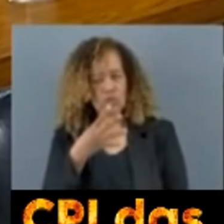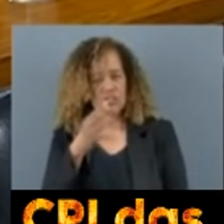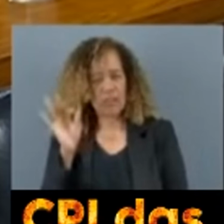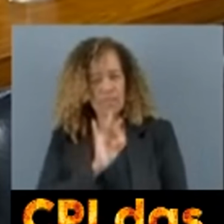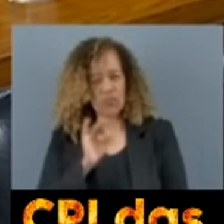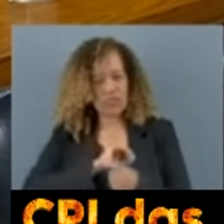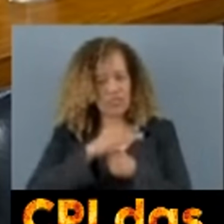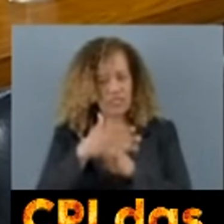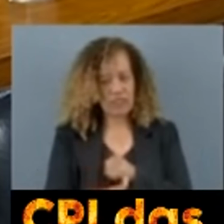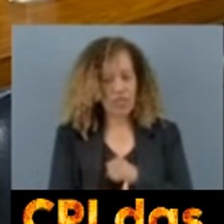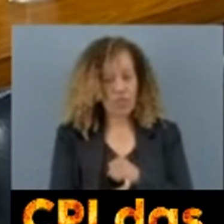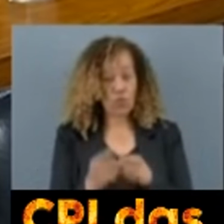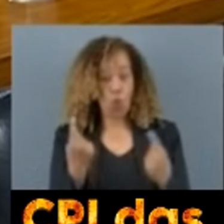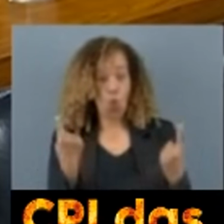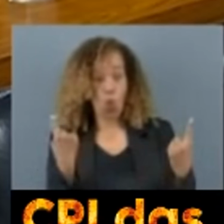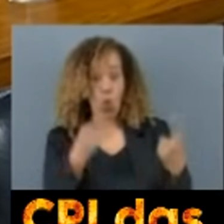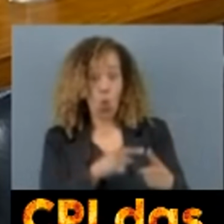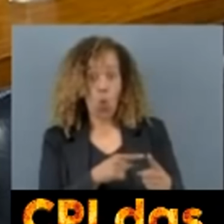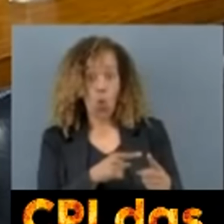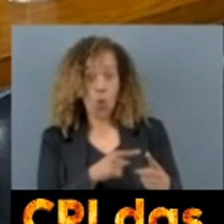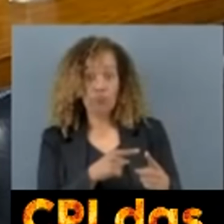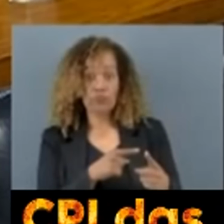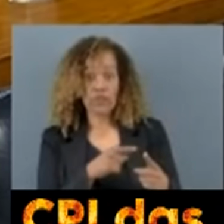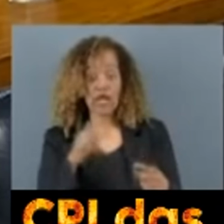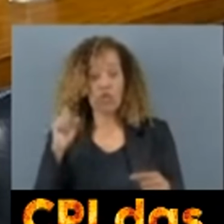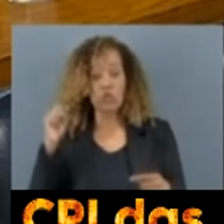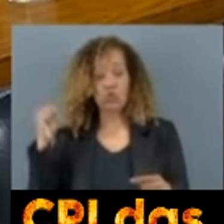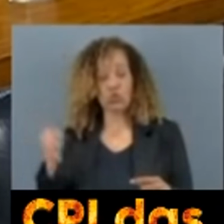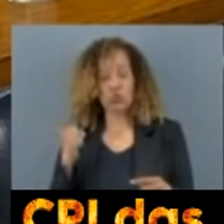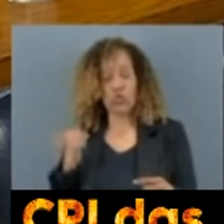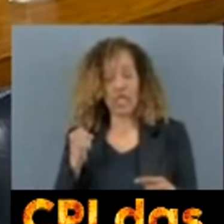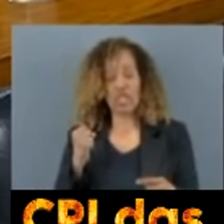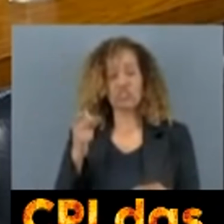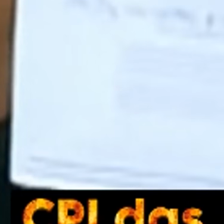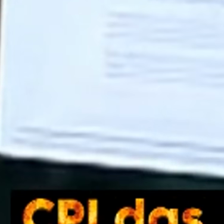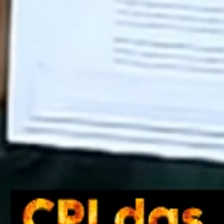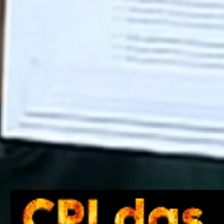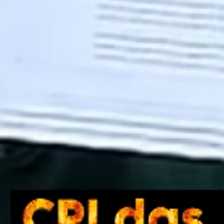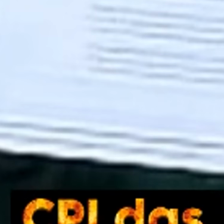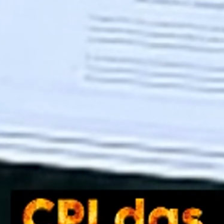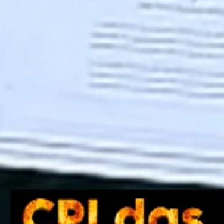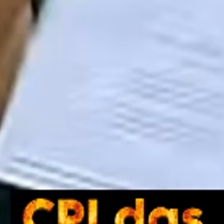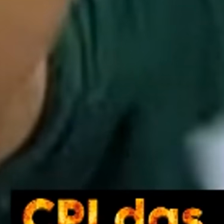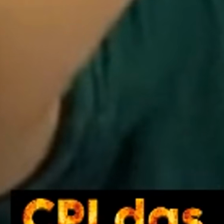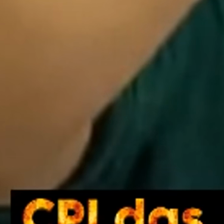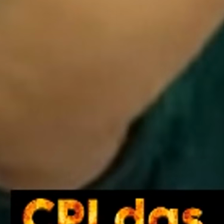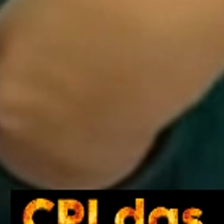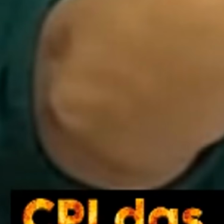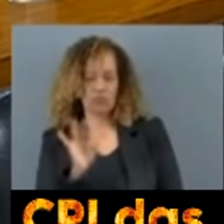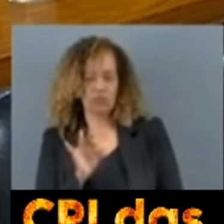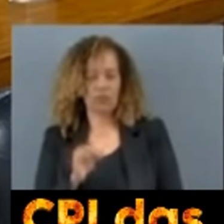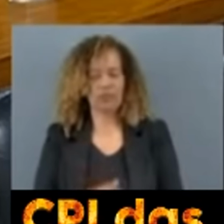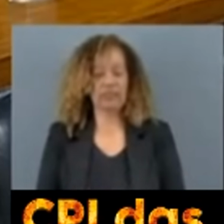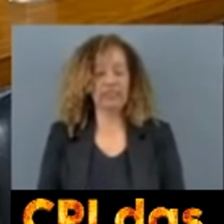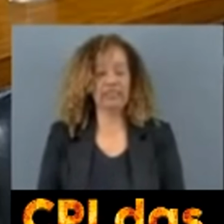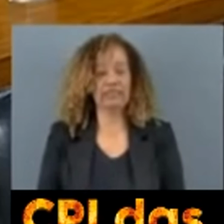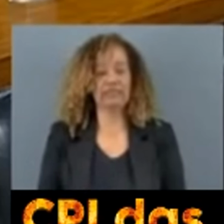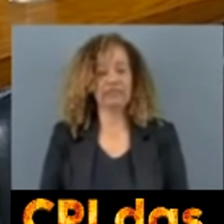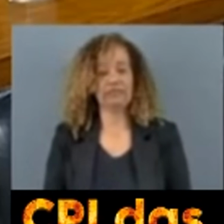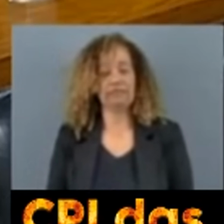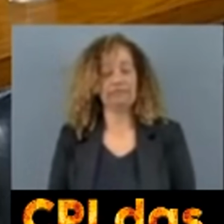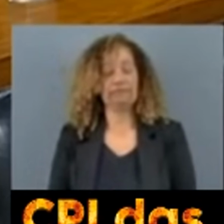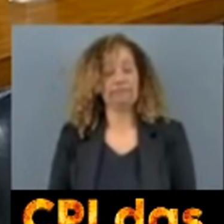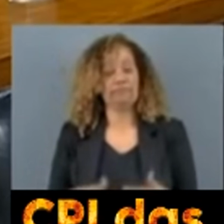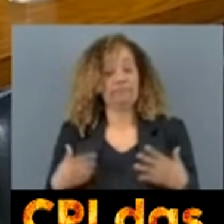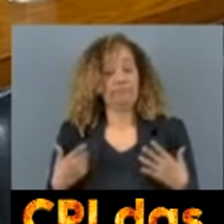saneamento. Contra o sudeste, São Paulo, por exemplo, 82%.